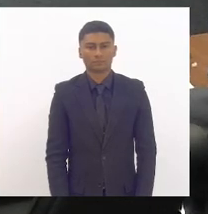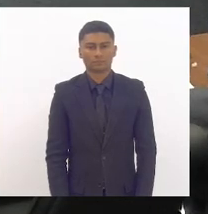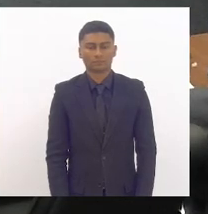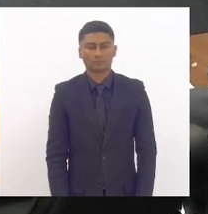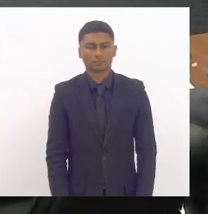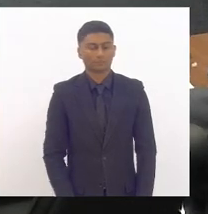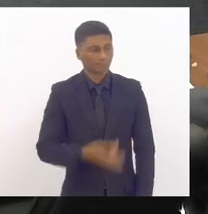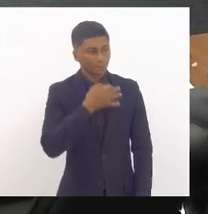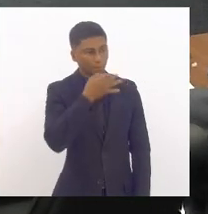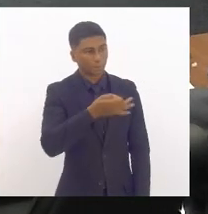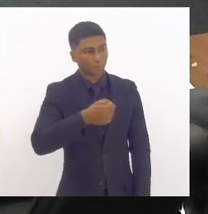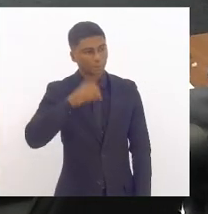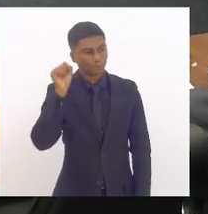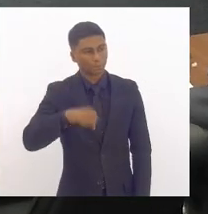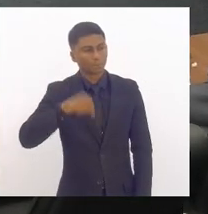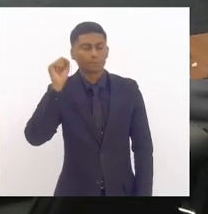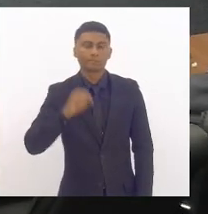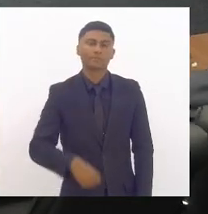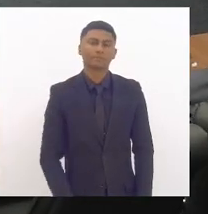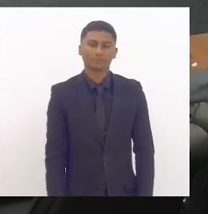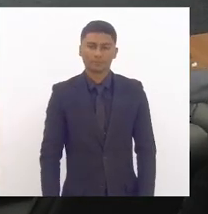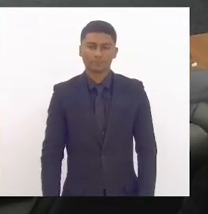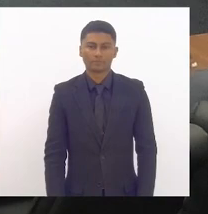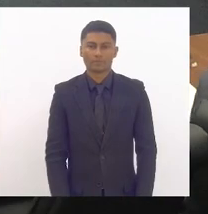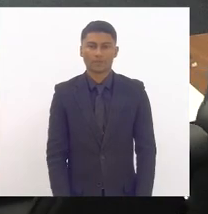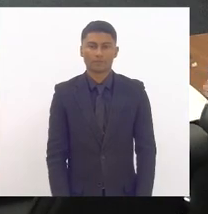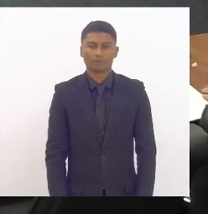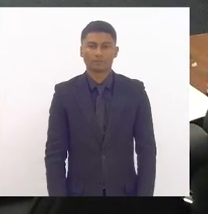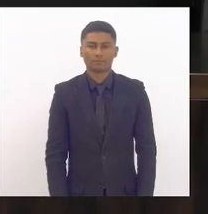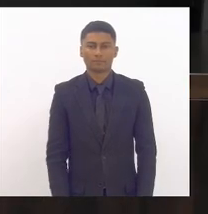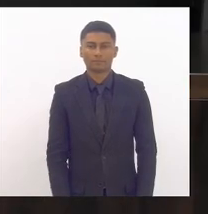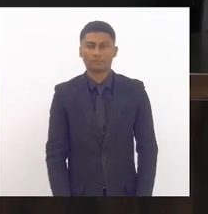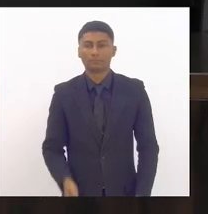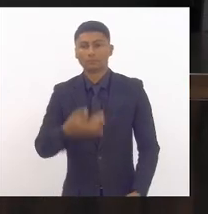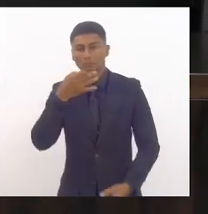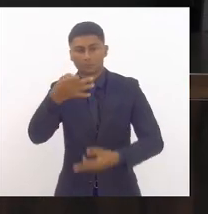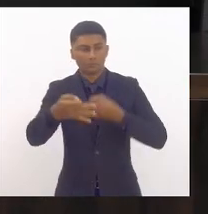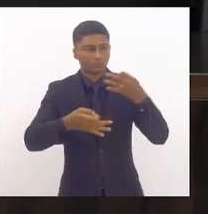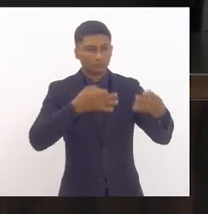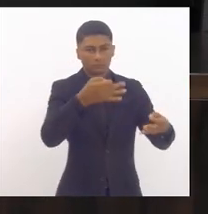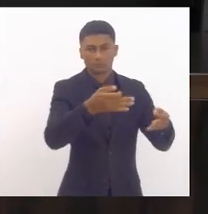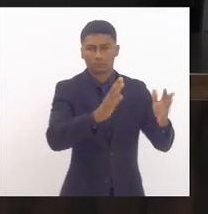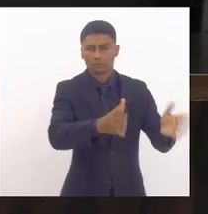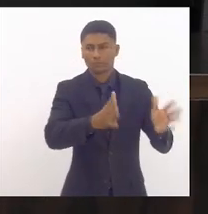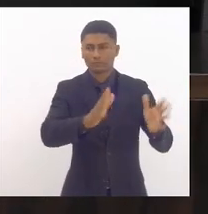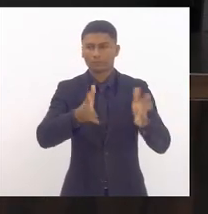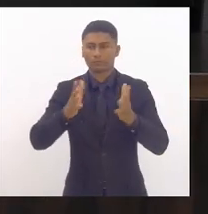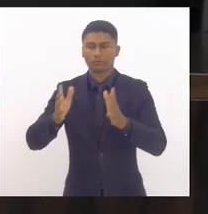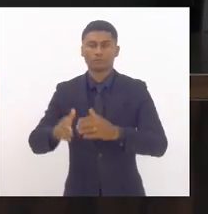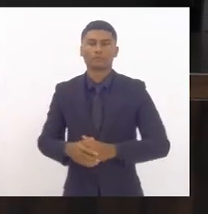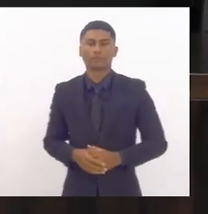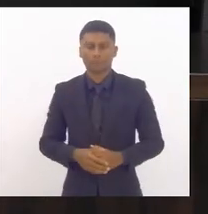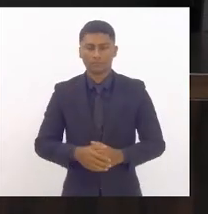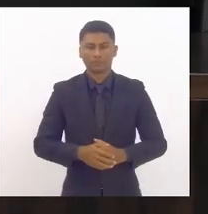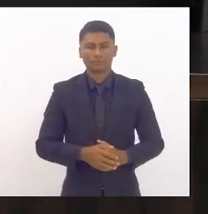O parecer é favorável, presidente. Com os pareceres emitidos.